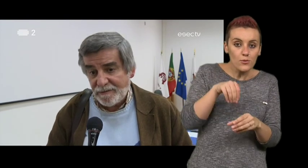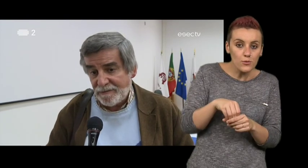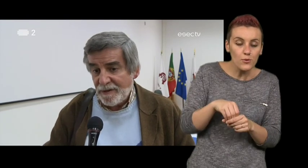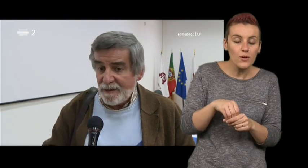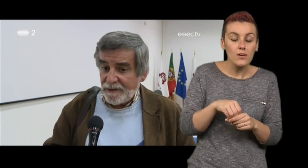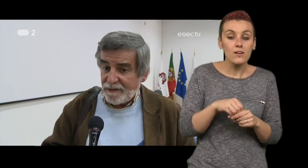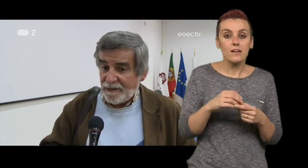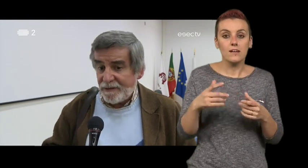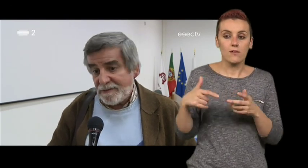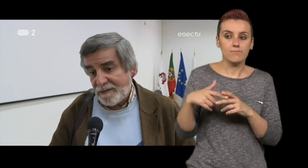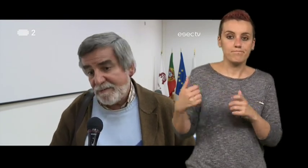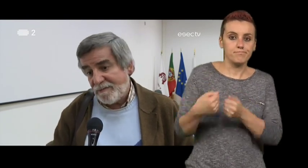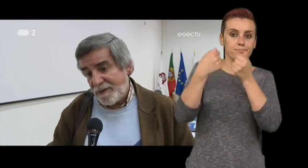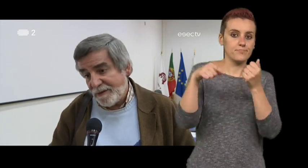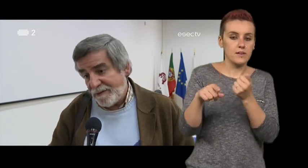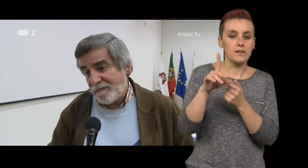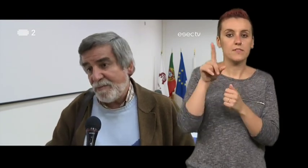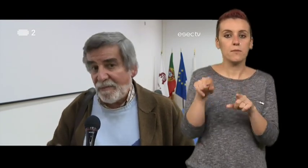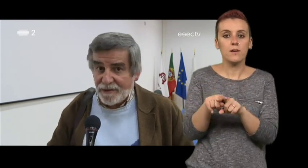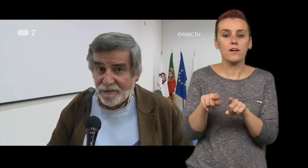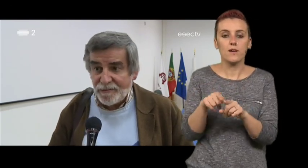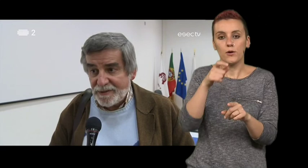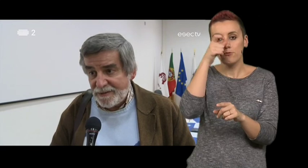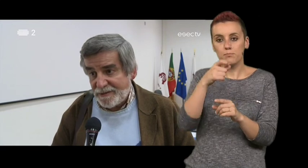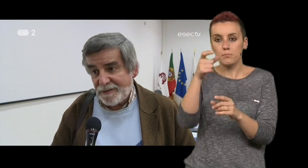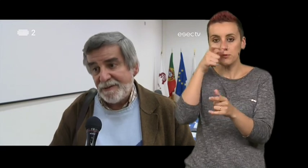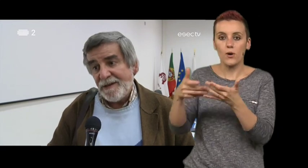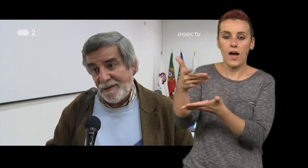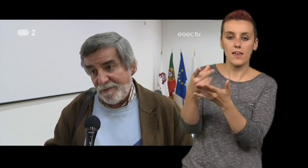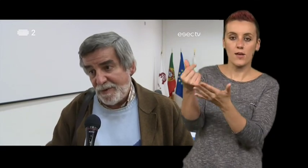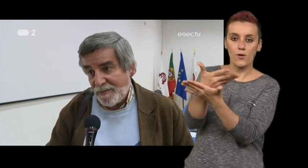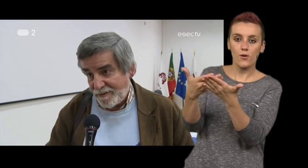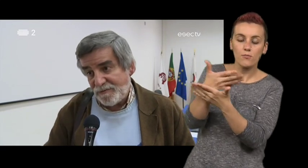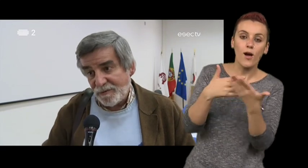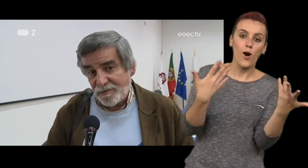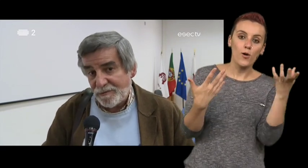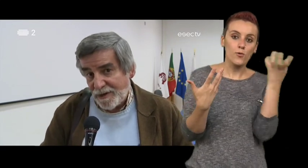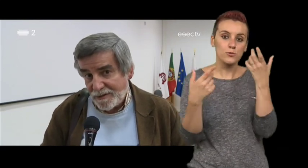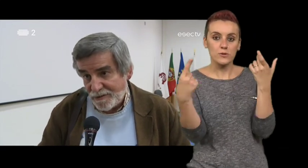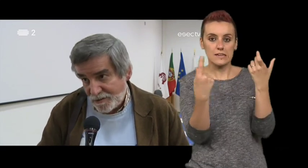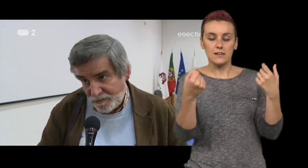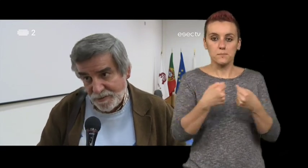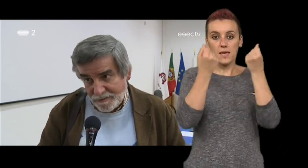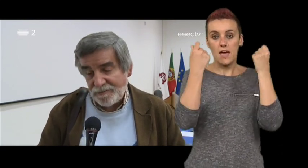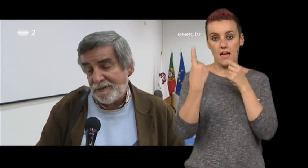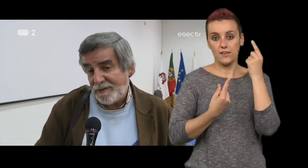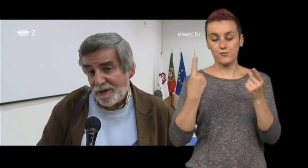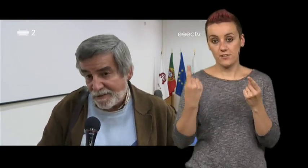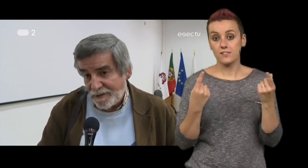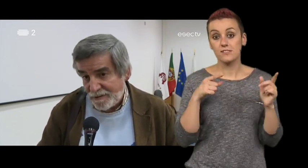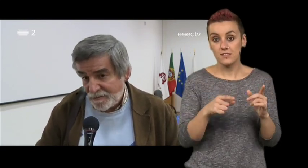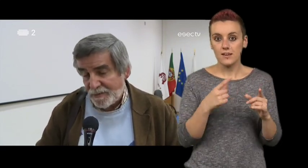de dentro, a tensão entre um primado economicista e um primado dos valores culturais genuínos